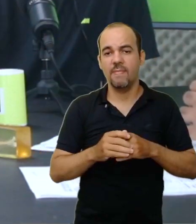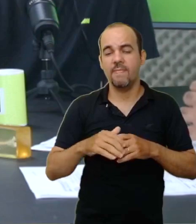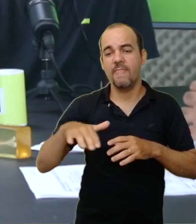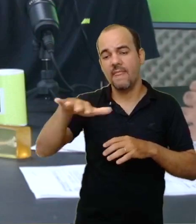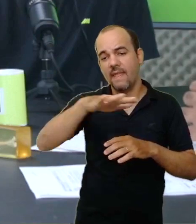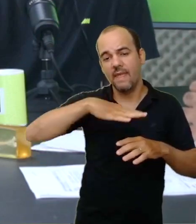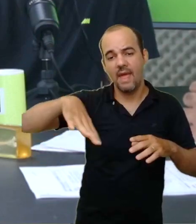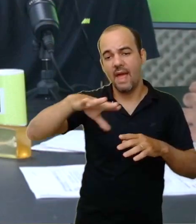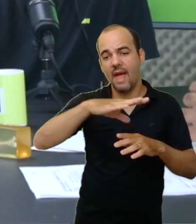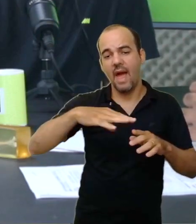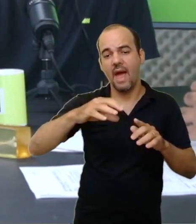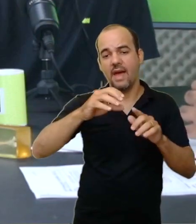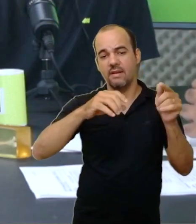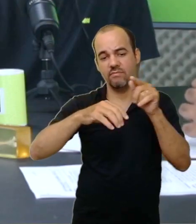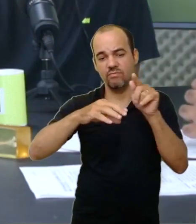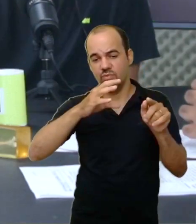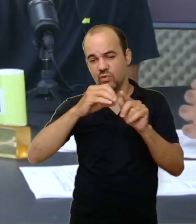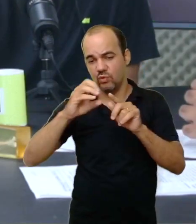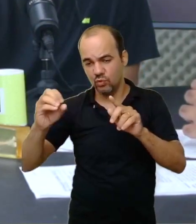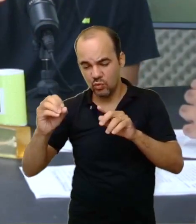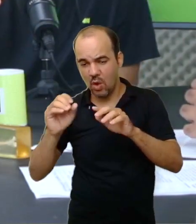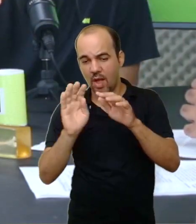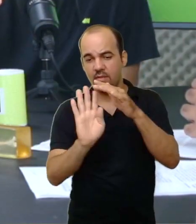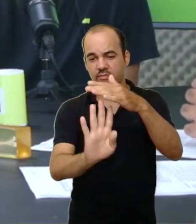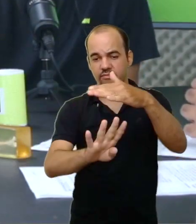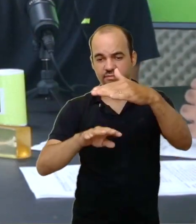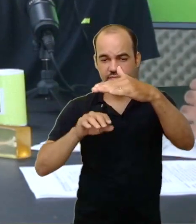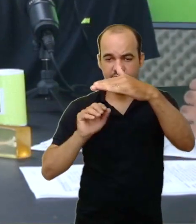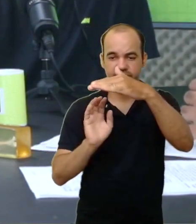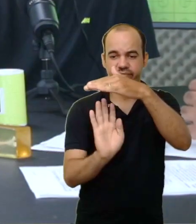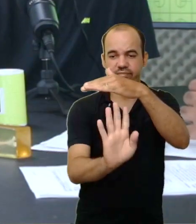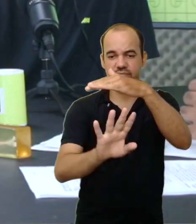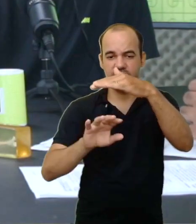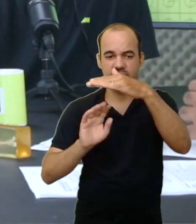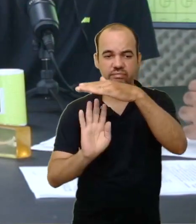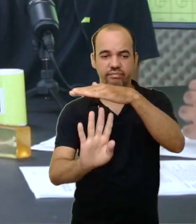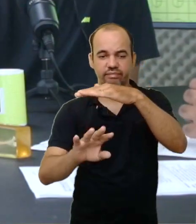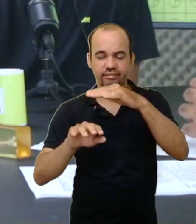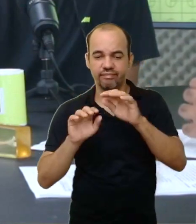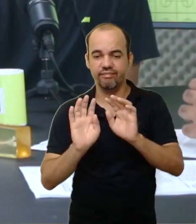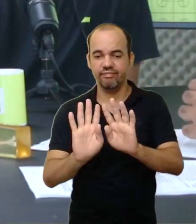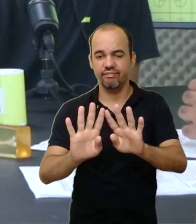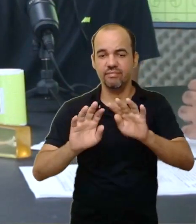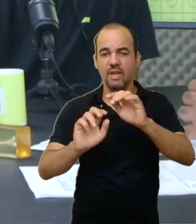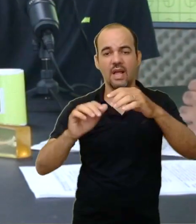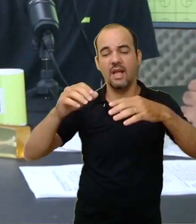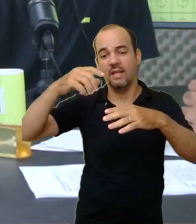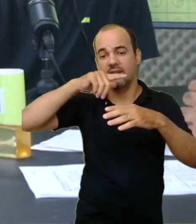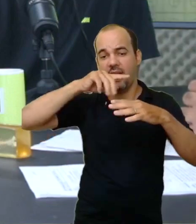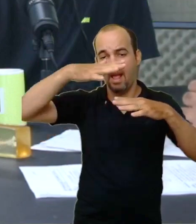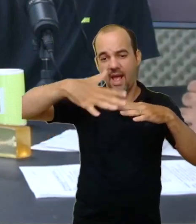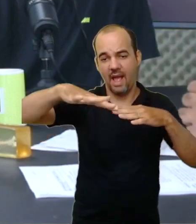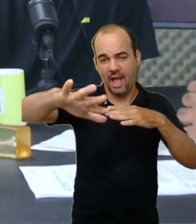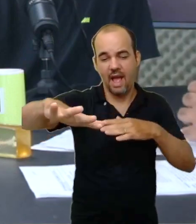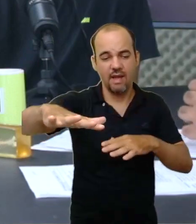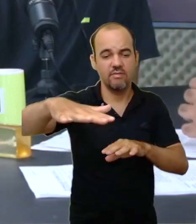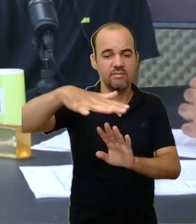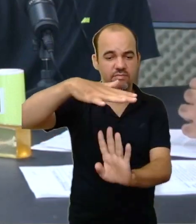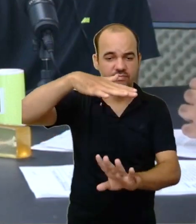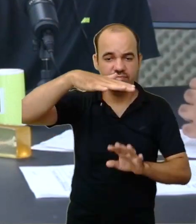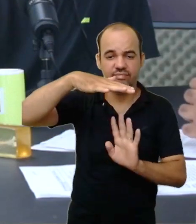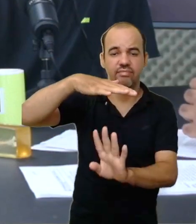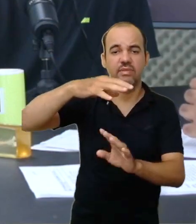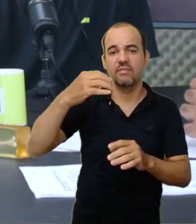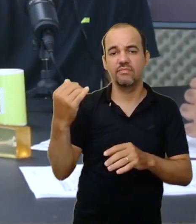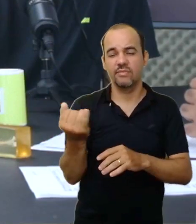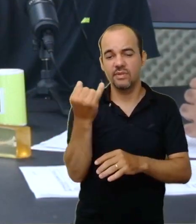é extremamente importante para a comunidade marinha, né? Ele faz parte da base da cadeia alimentar, como eu já havia